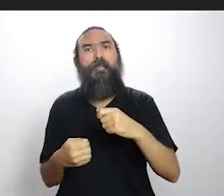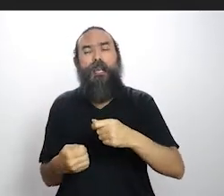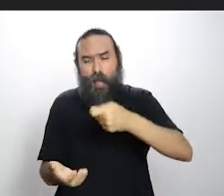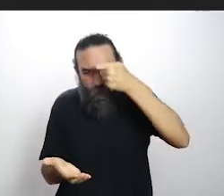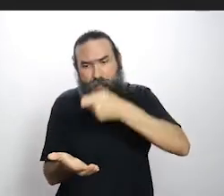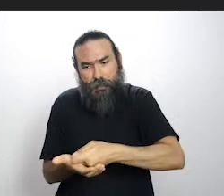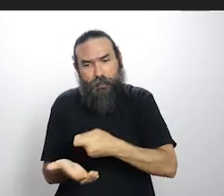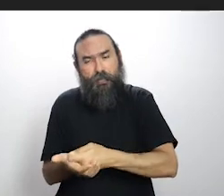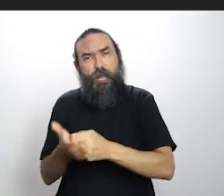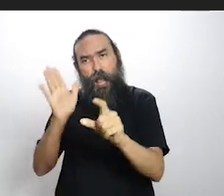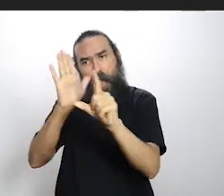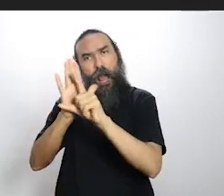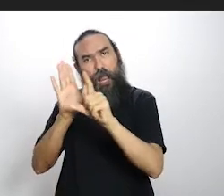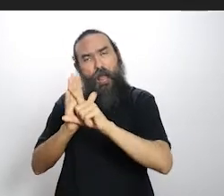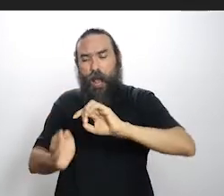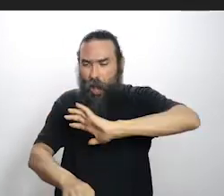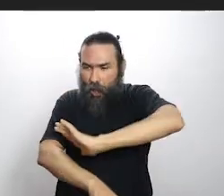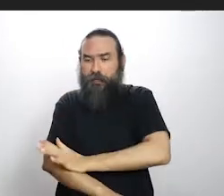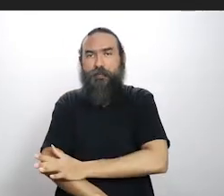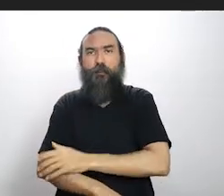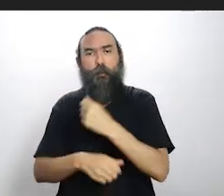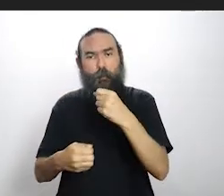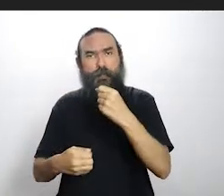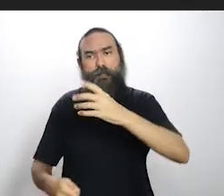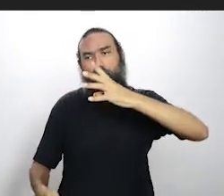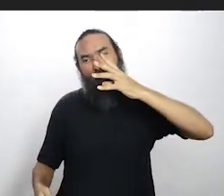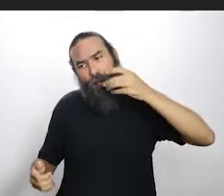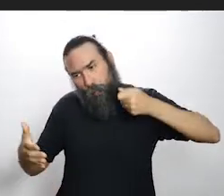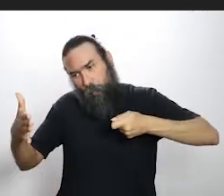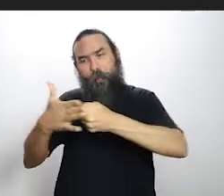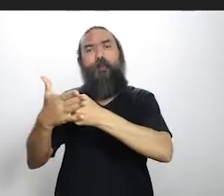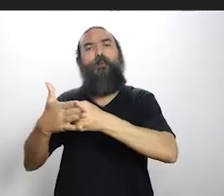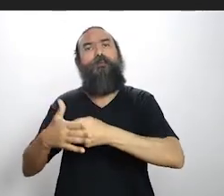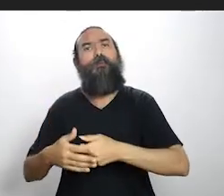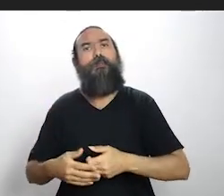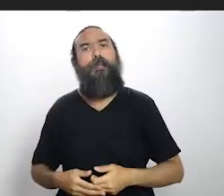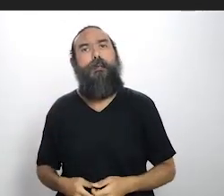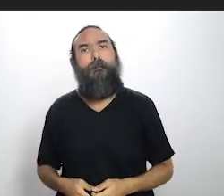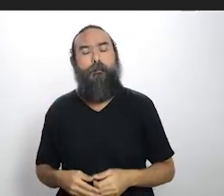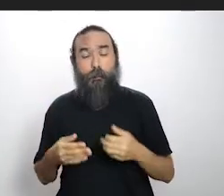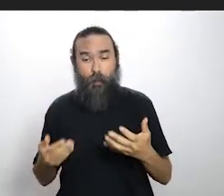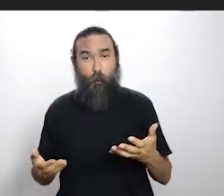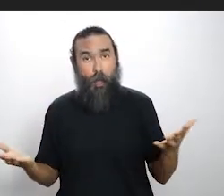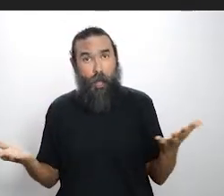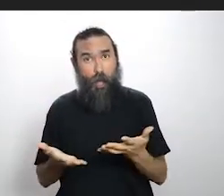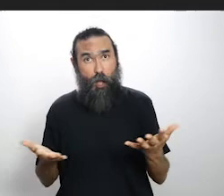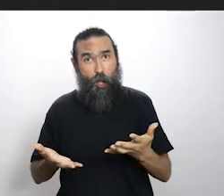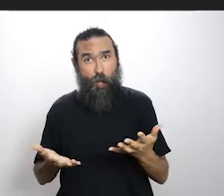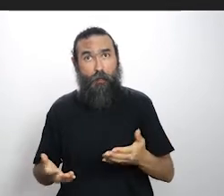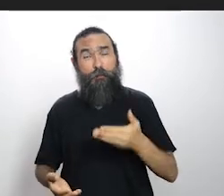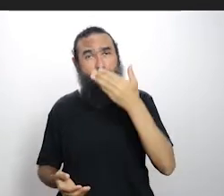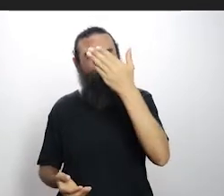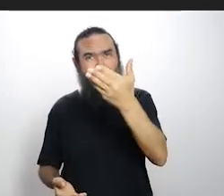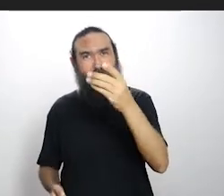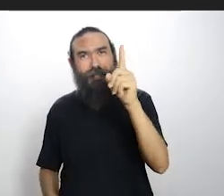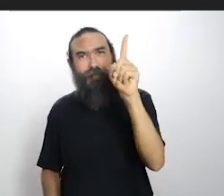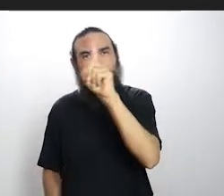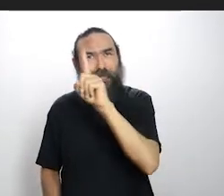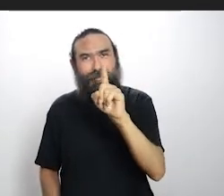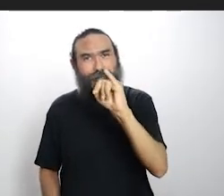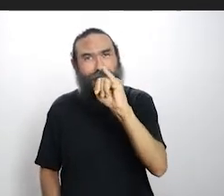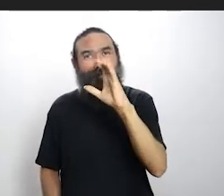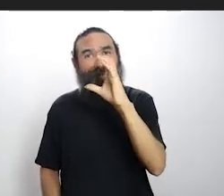passar, então, agora para a Zica Pires, é uma jovem liderança do Quilombola, lá de Santa Rosa